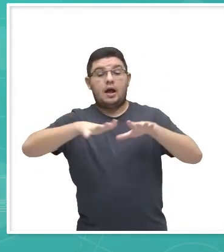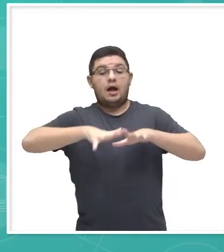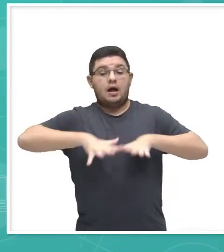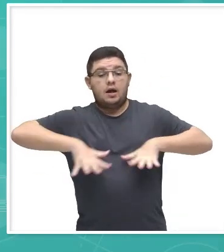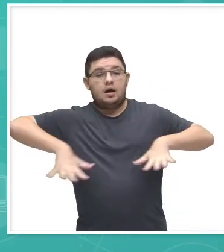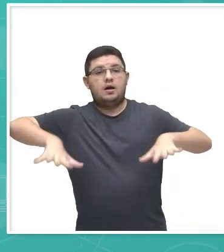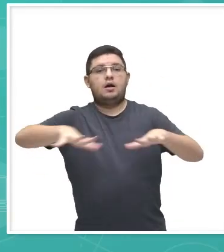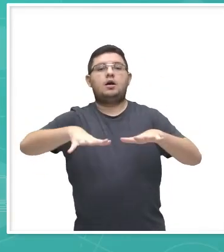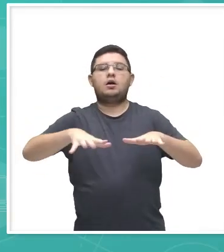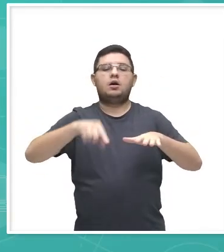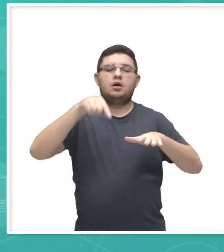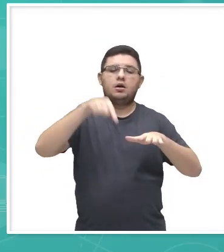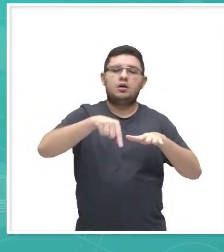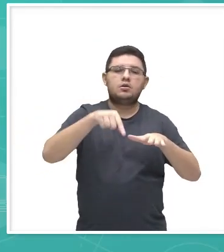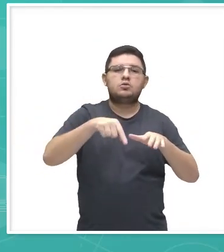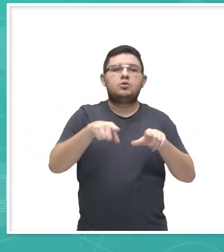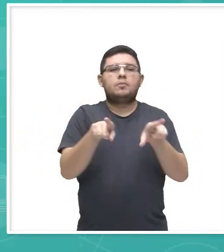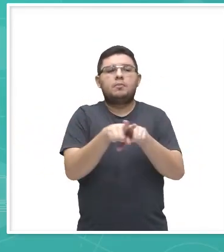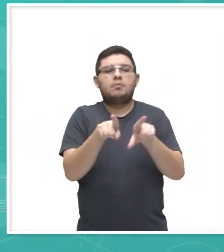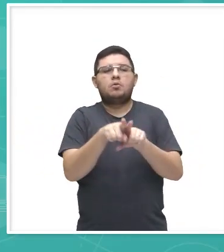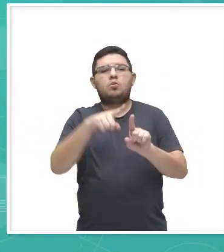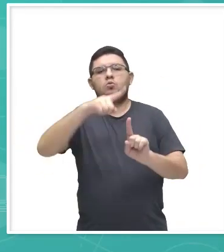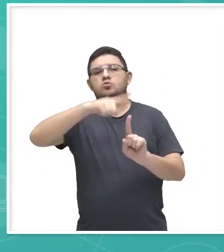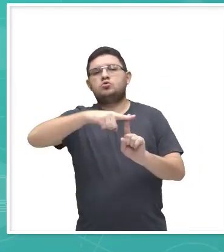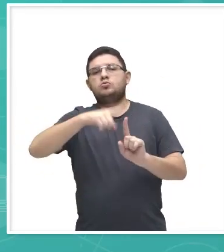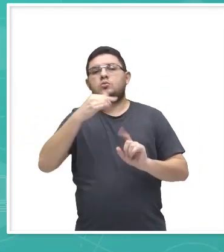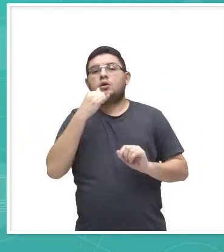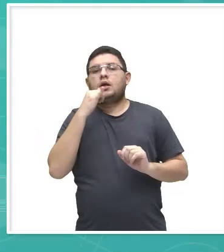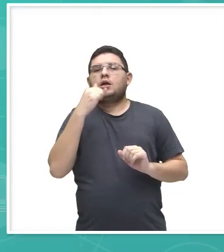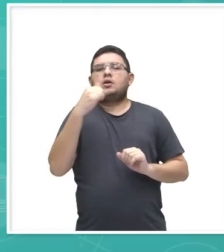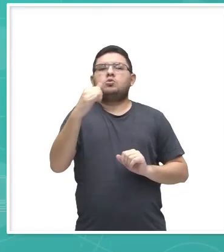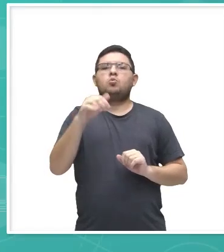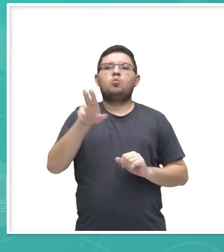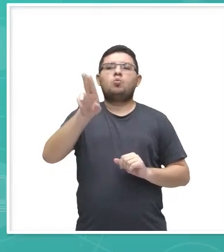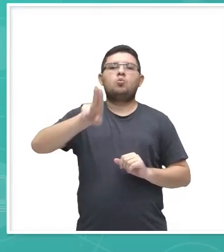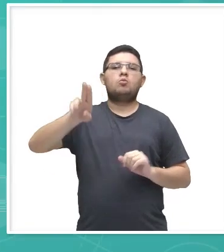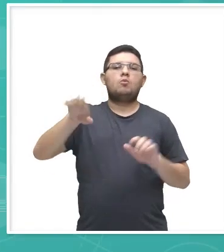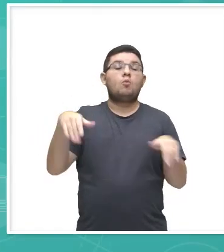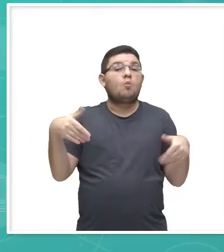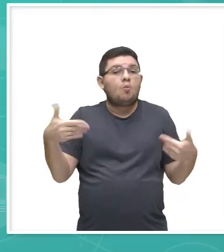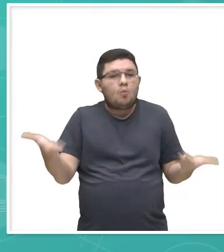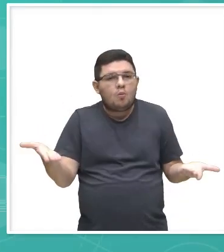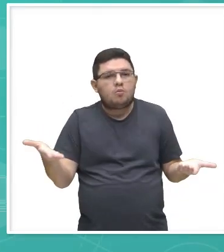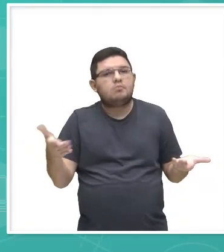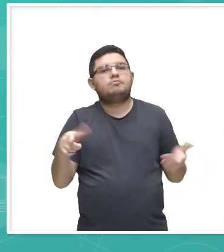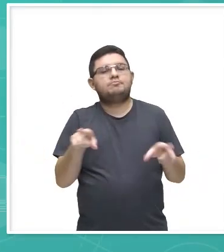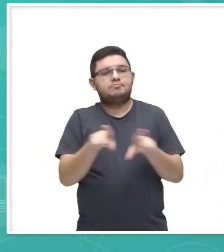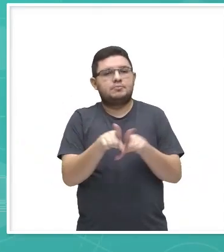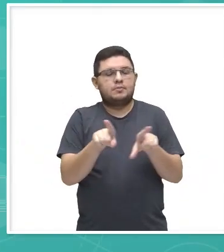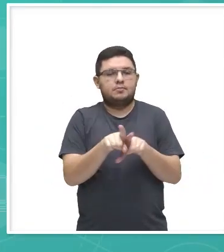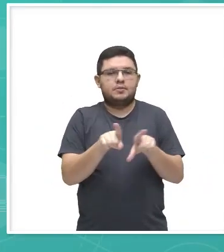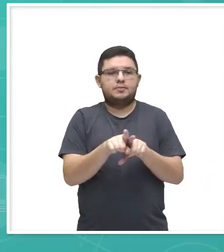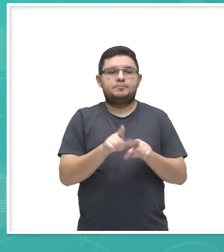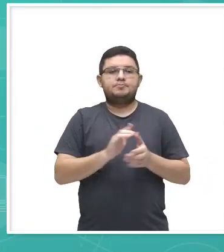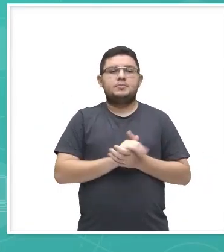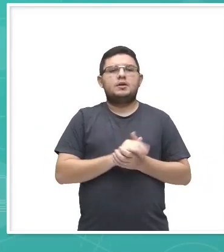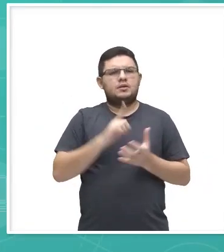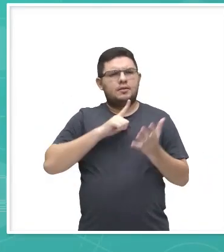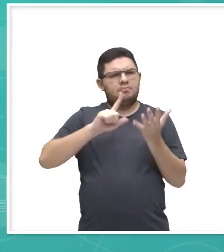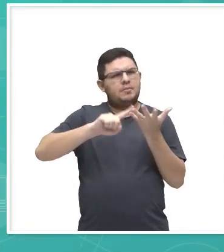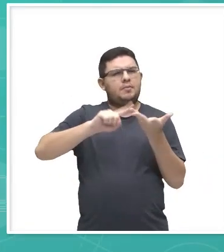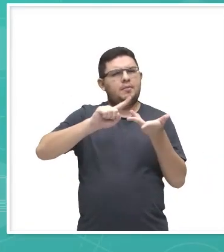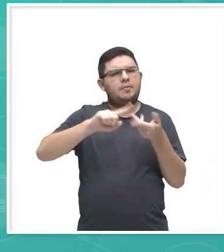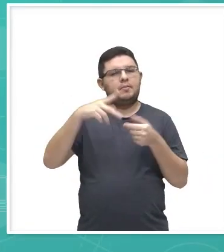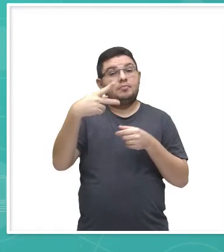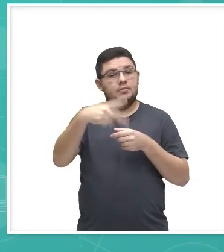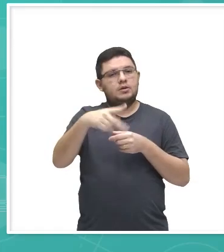vai ser explorada, o tipo de energia que é utilizado ali naquela região. Tudo isso também vai envolver